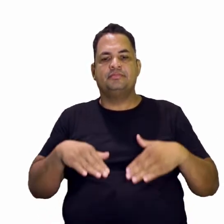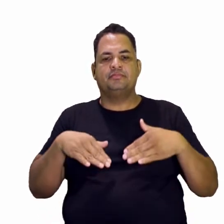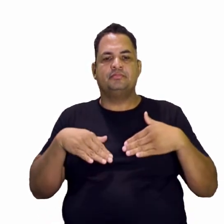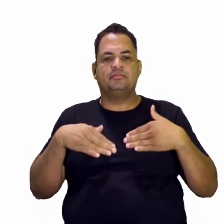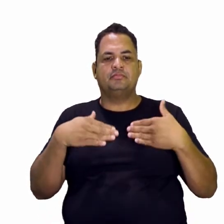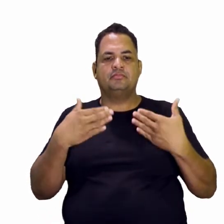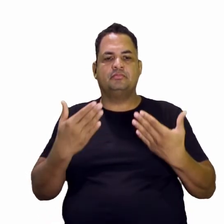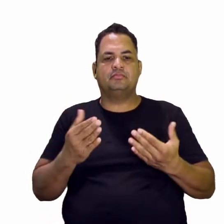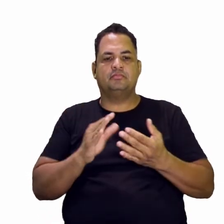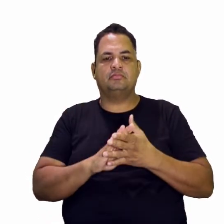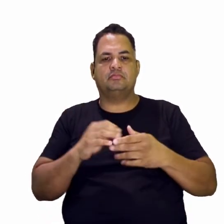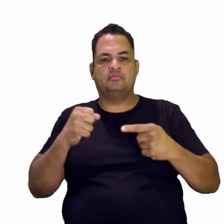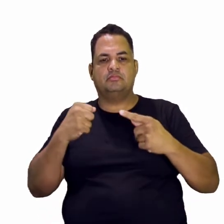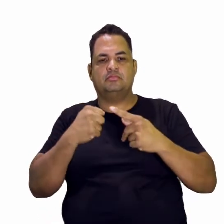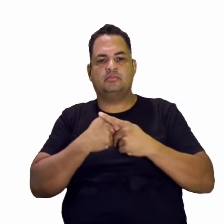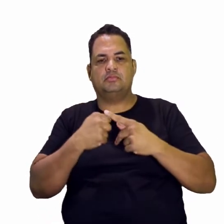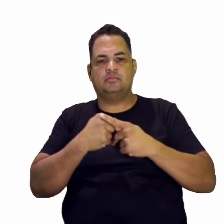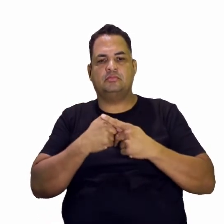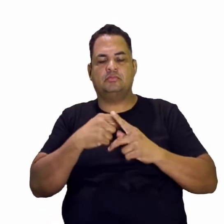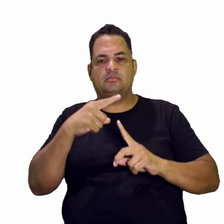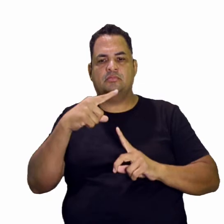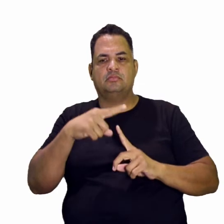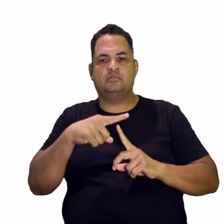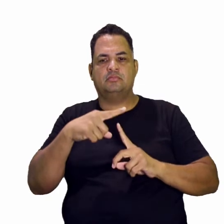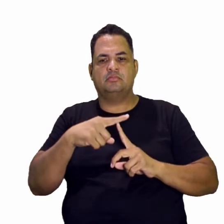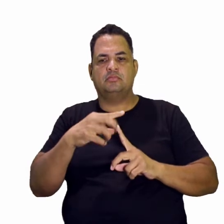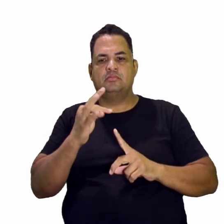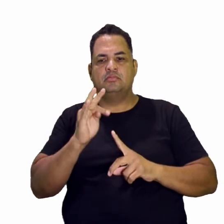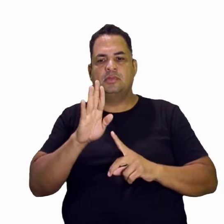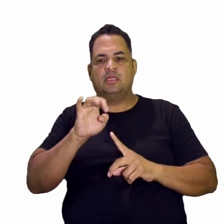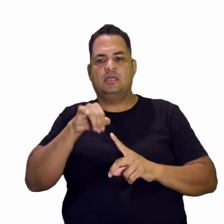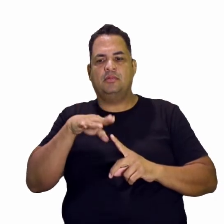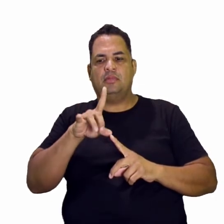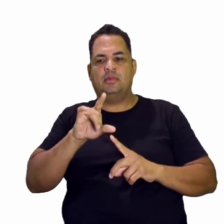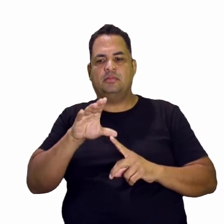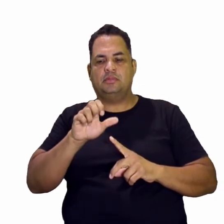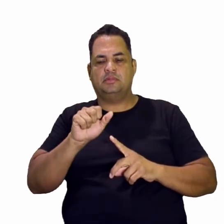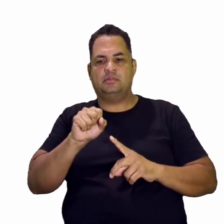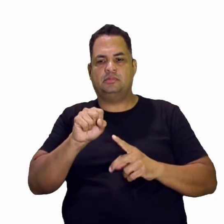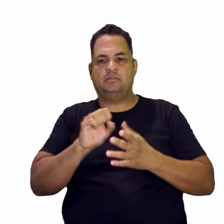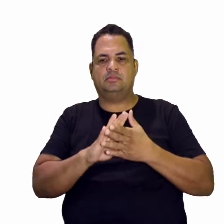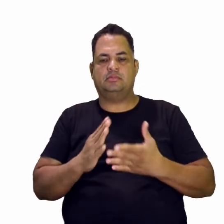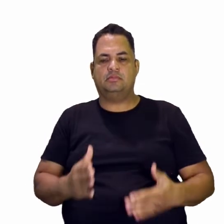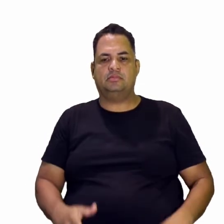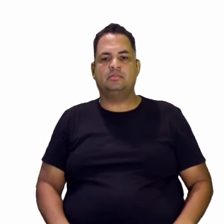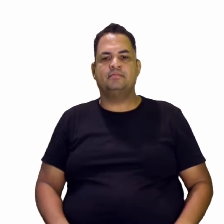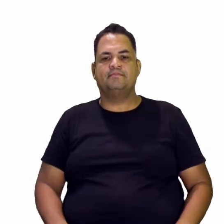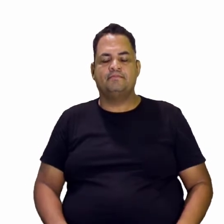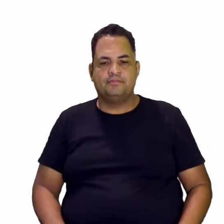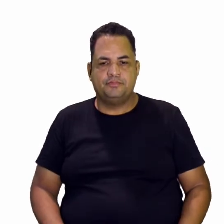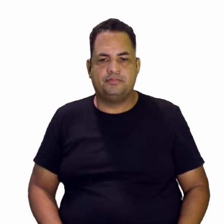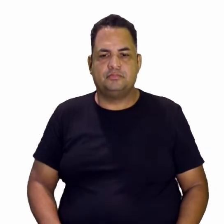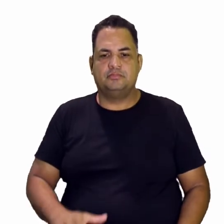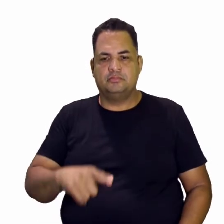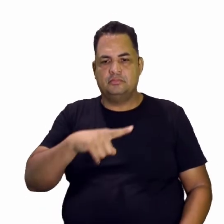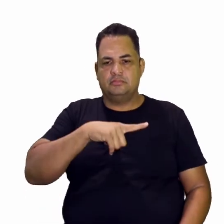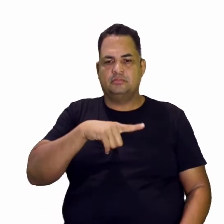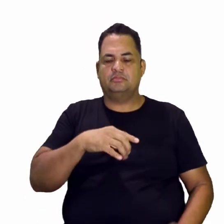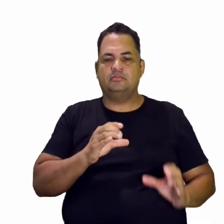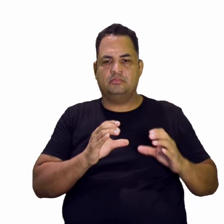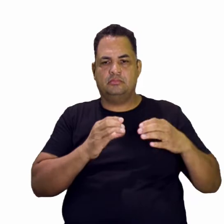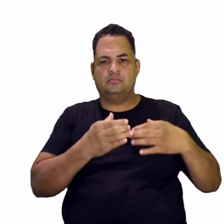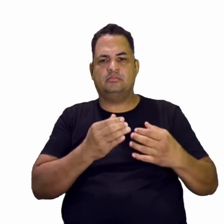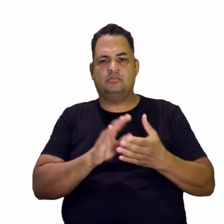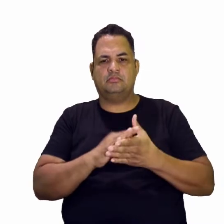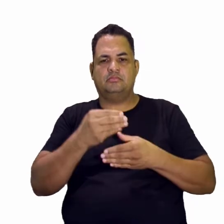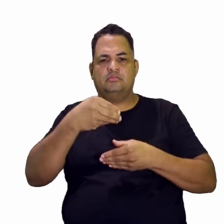quanto os protozoários do tipo decamebas, que são as amebas, tá? Então, existem esses grupos